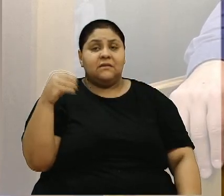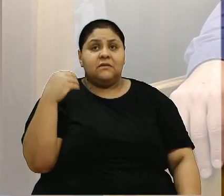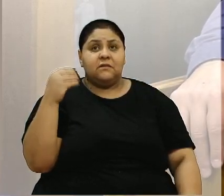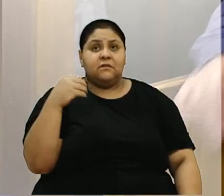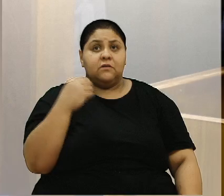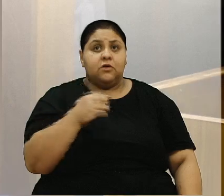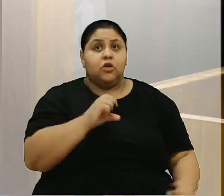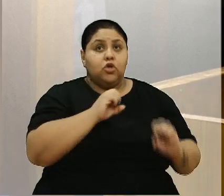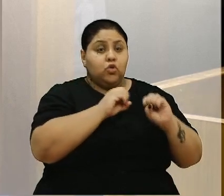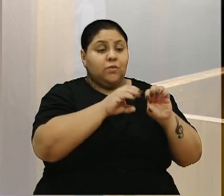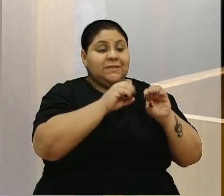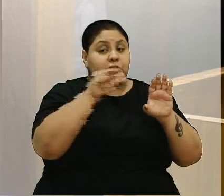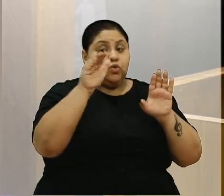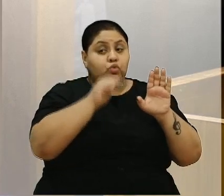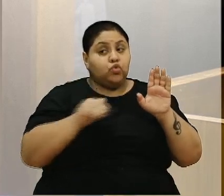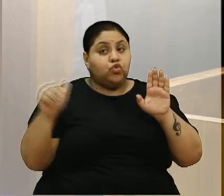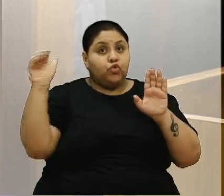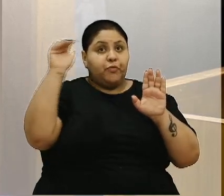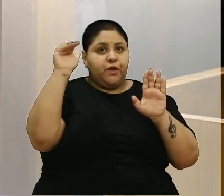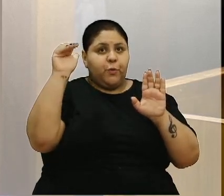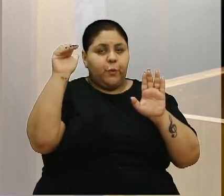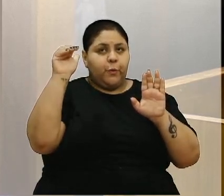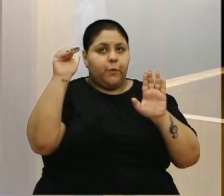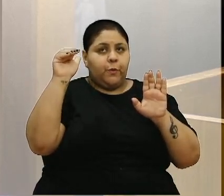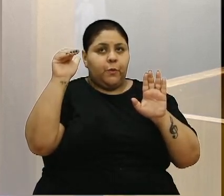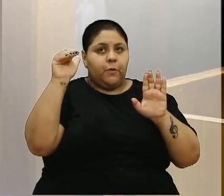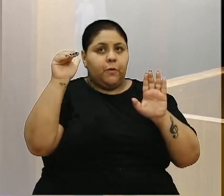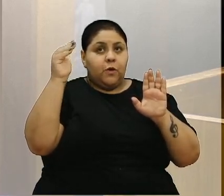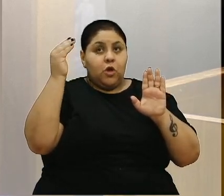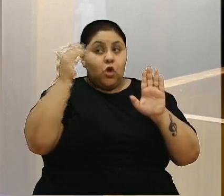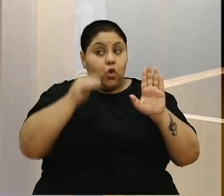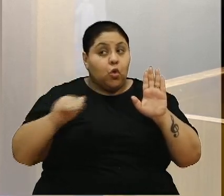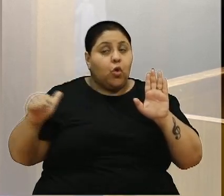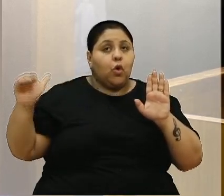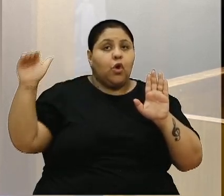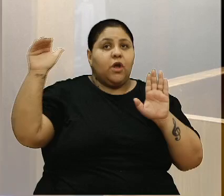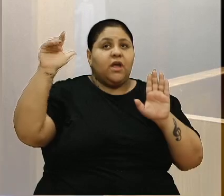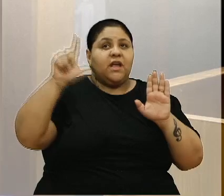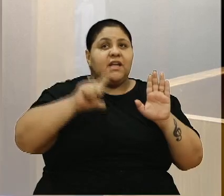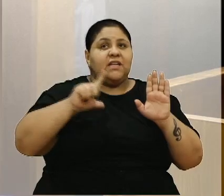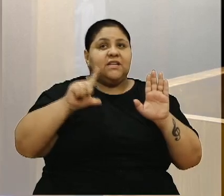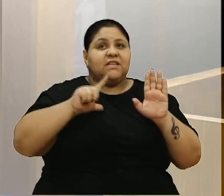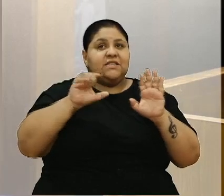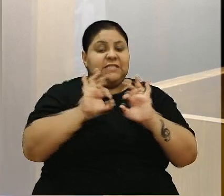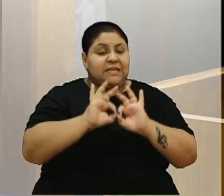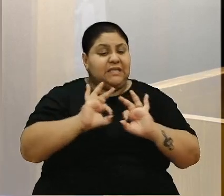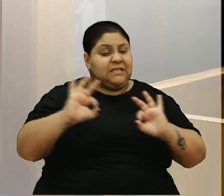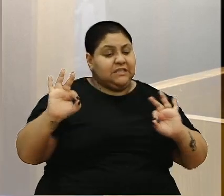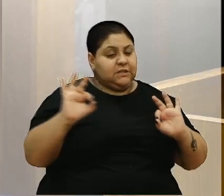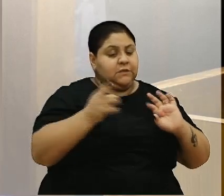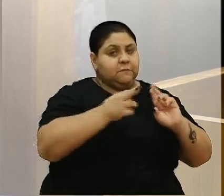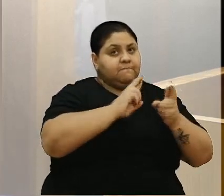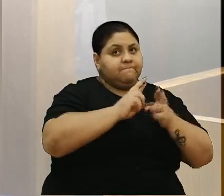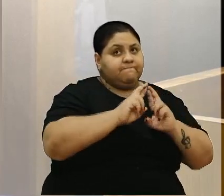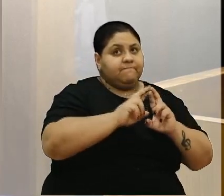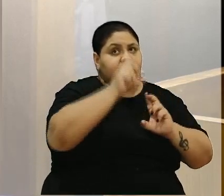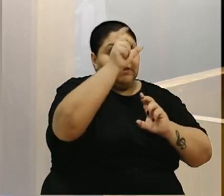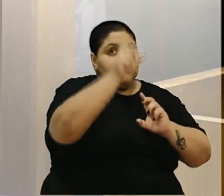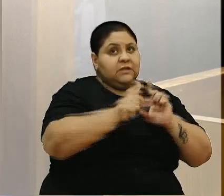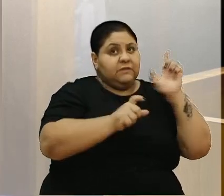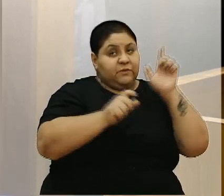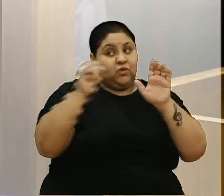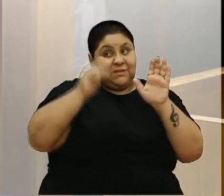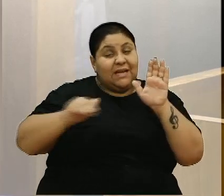ensino superior, né? E o nível do ensino superior tem um certo distanciamento dessa relação, porque as pessoas estão na fase